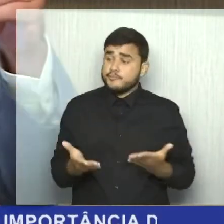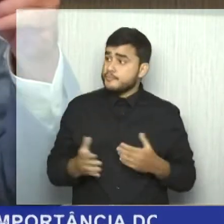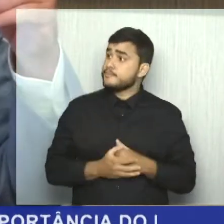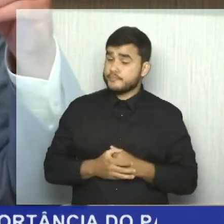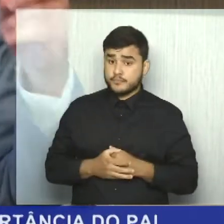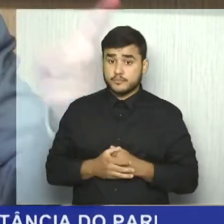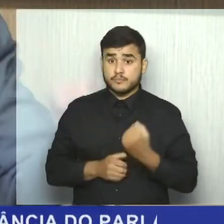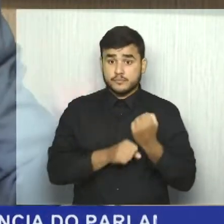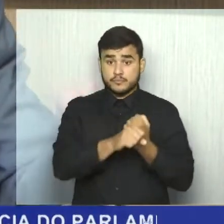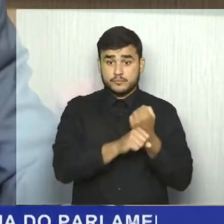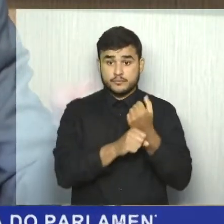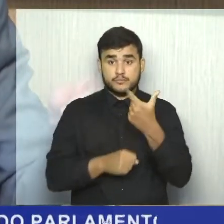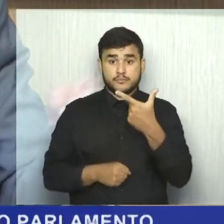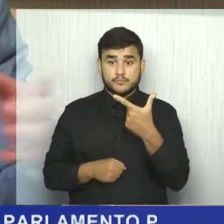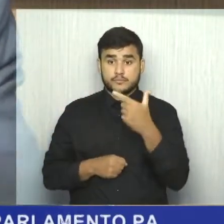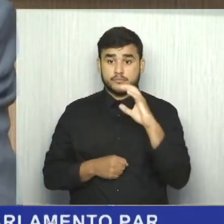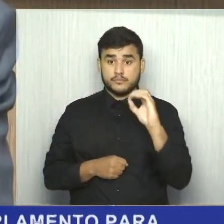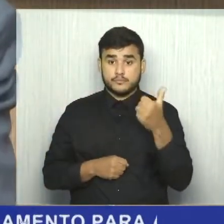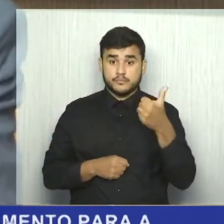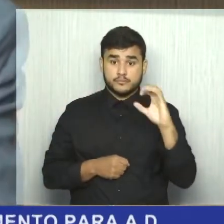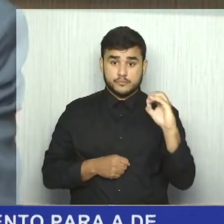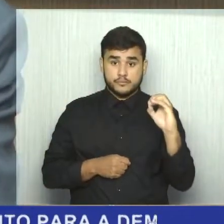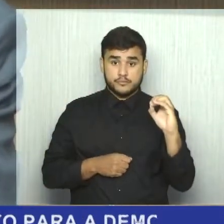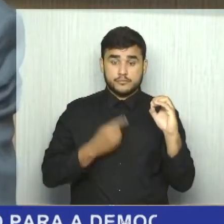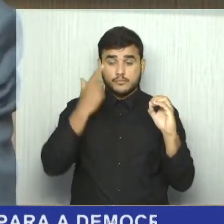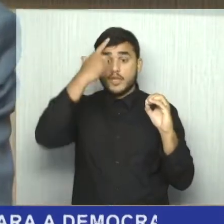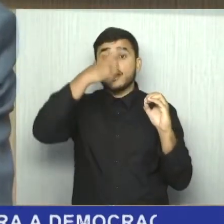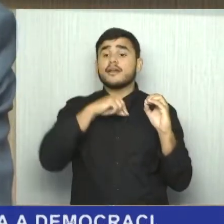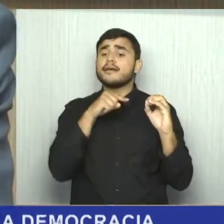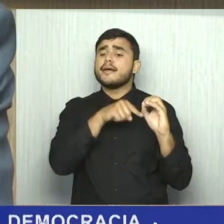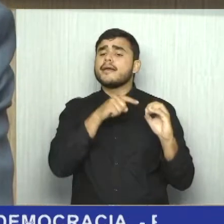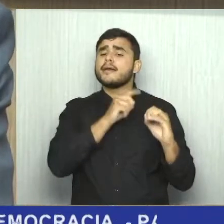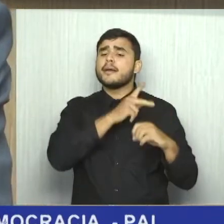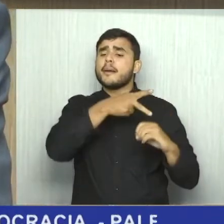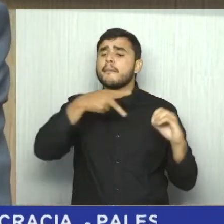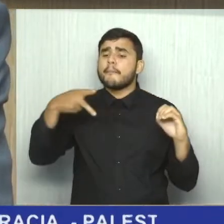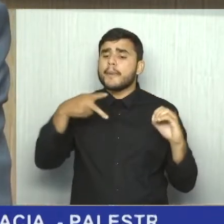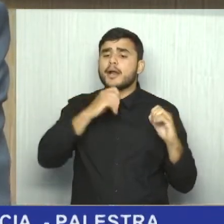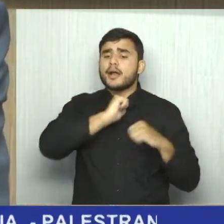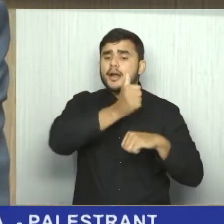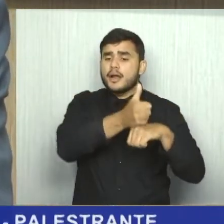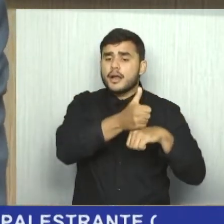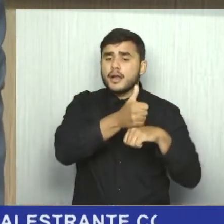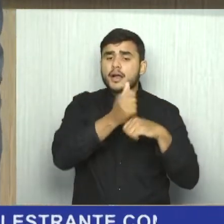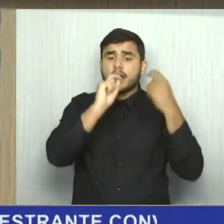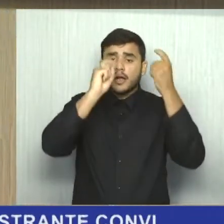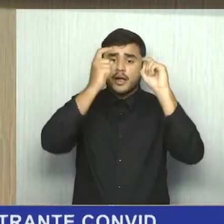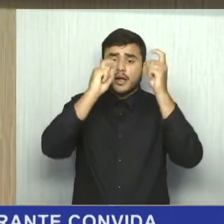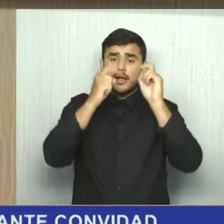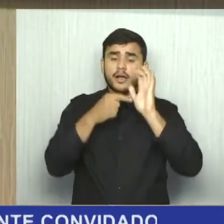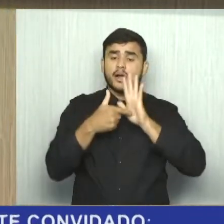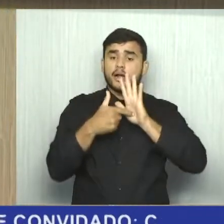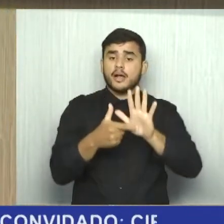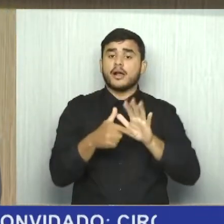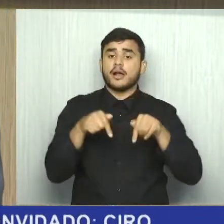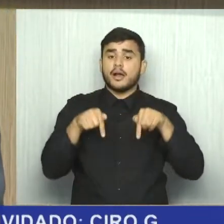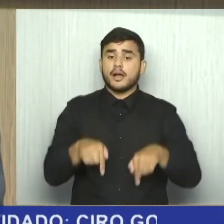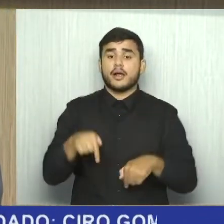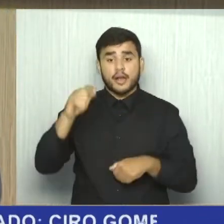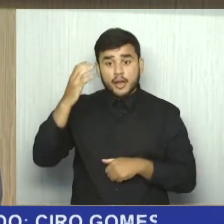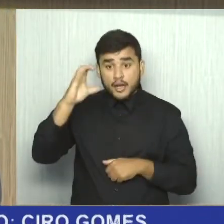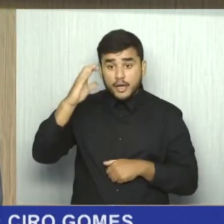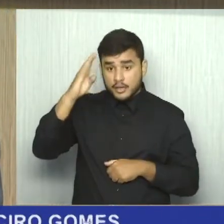Entre 2010, é bom ver quem é que estava no poder, para a gente discutir as coisas, eu estou aqui no ambiente acadêmico.